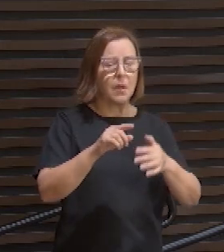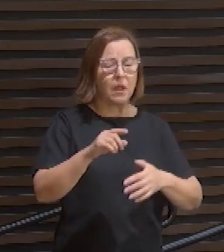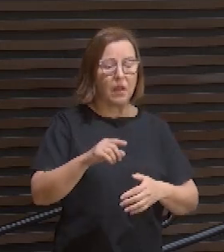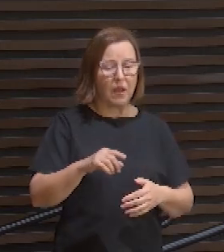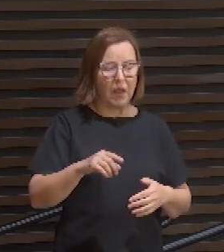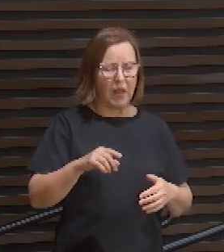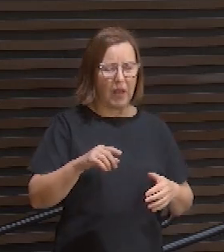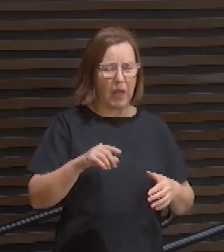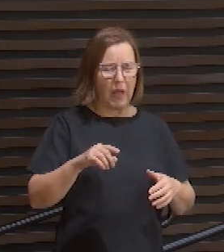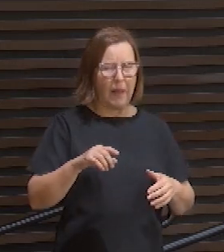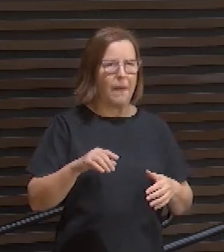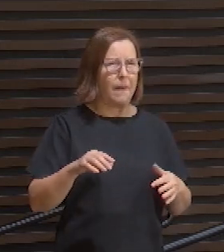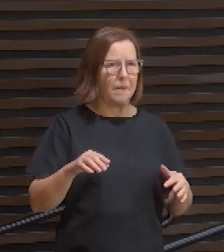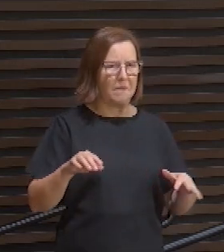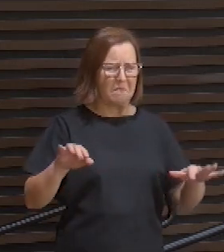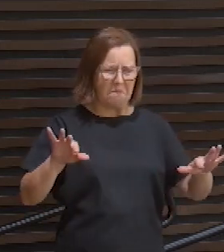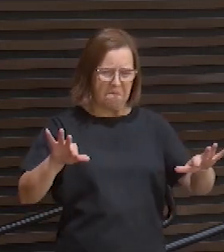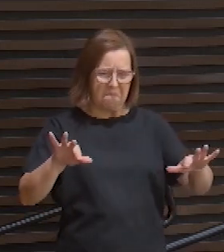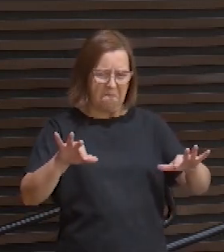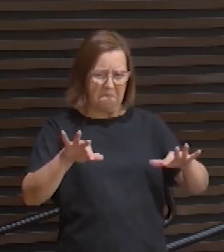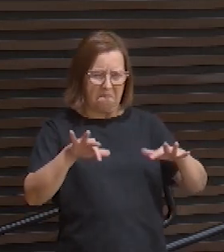mensagem.